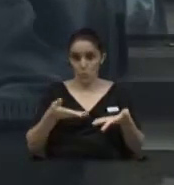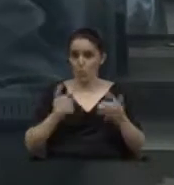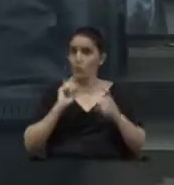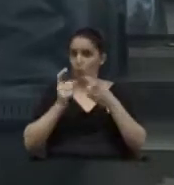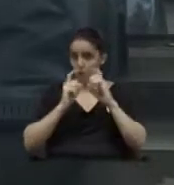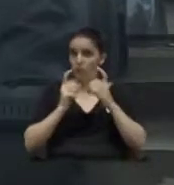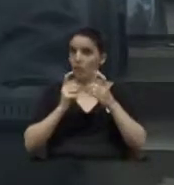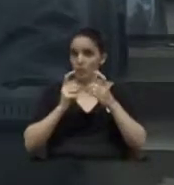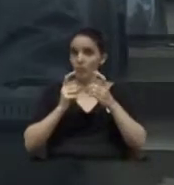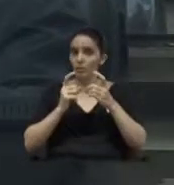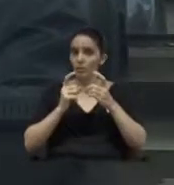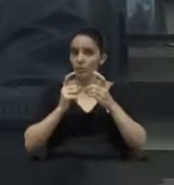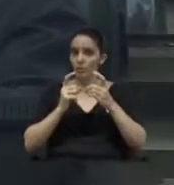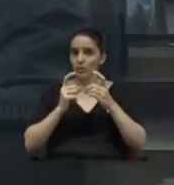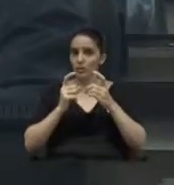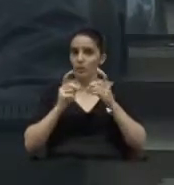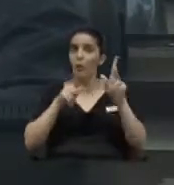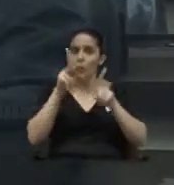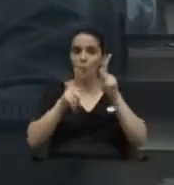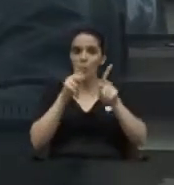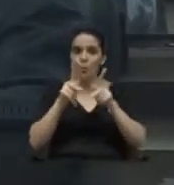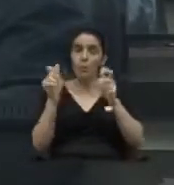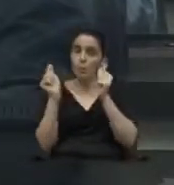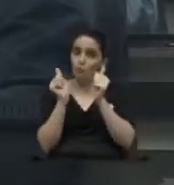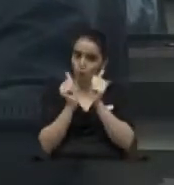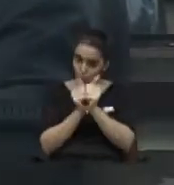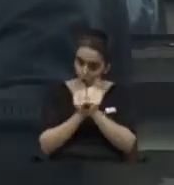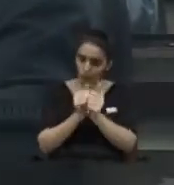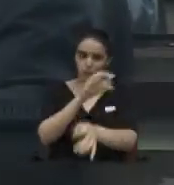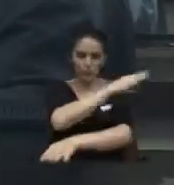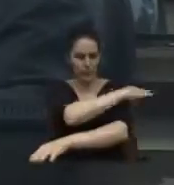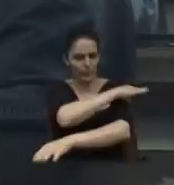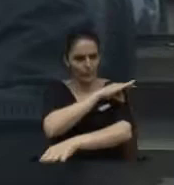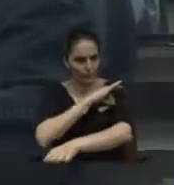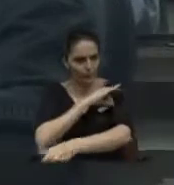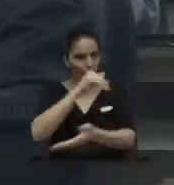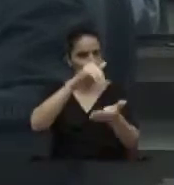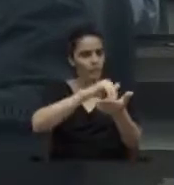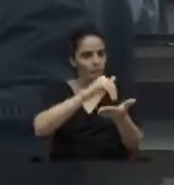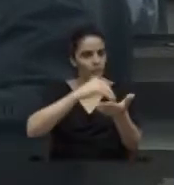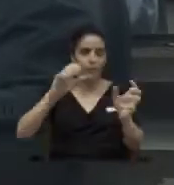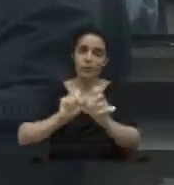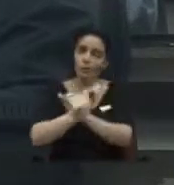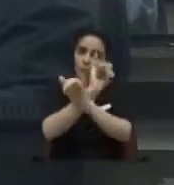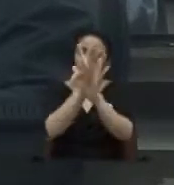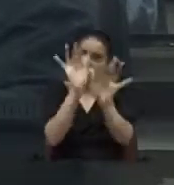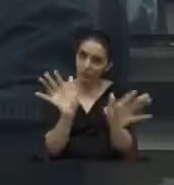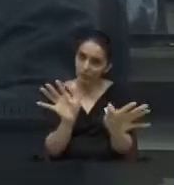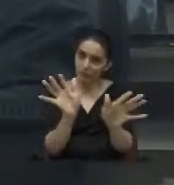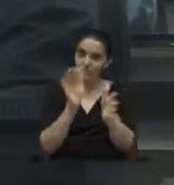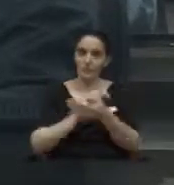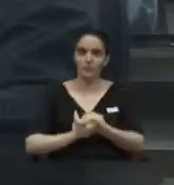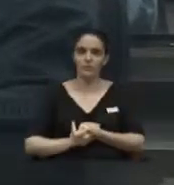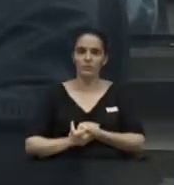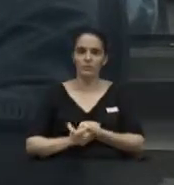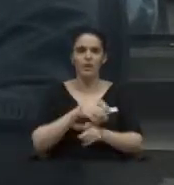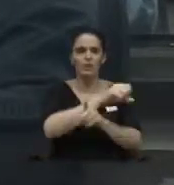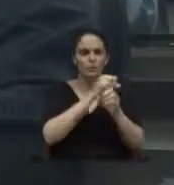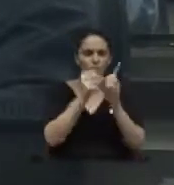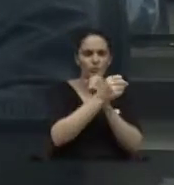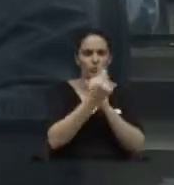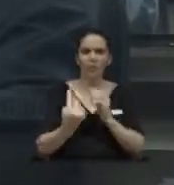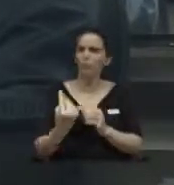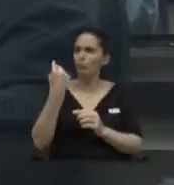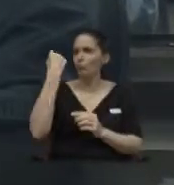onde está o prefeito acompanhado dos secretários, para dar os devidos esclarecimentos. Quanto a retrocesso,